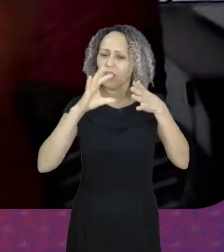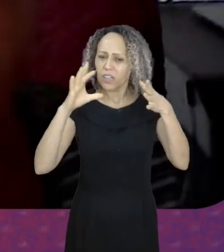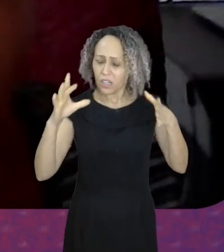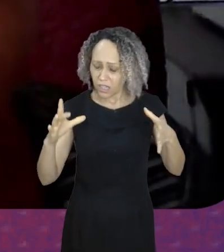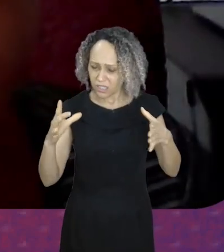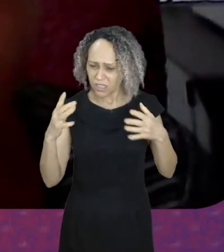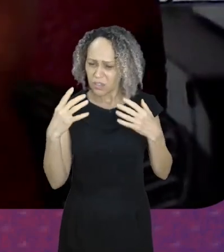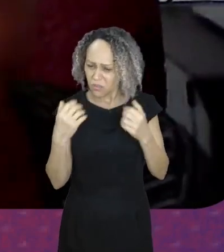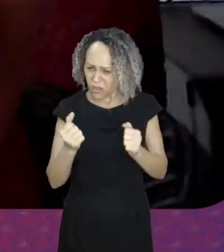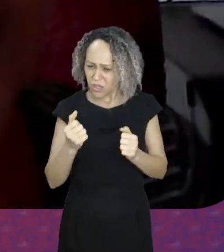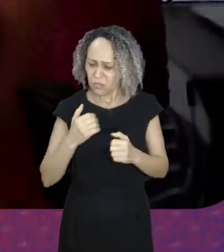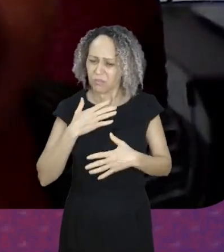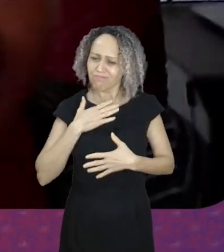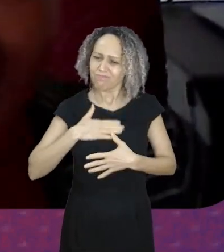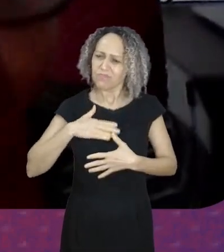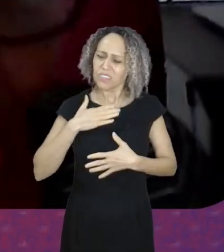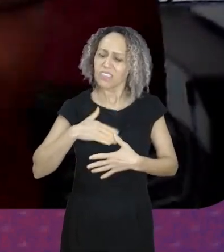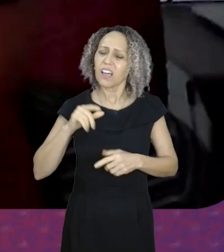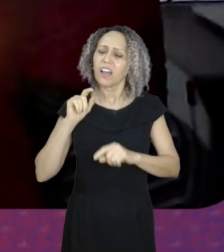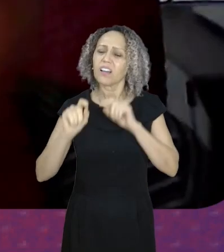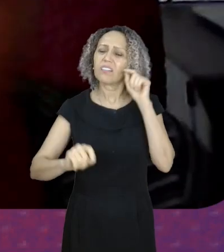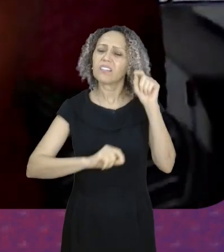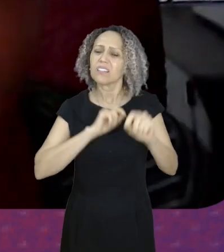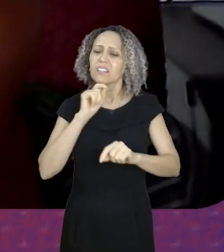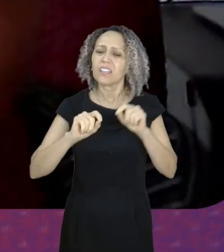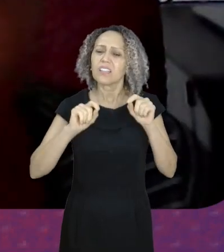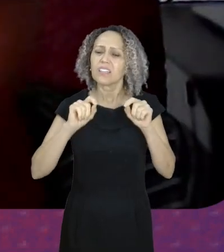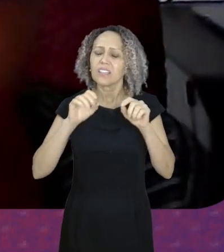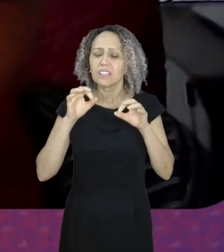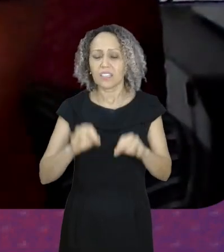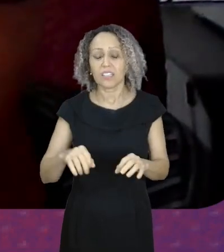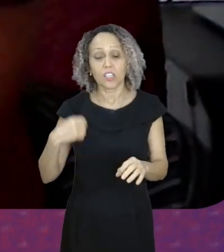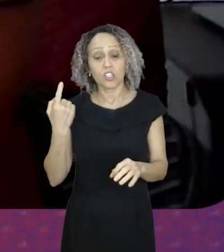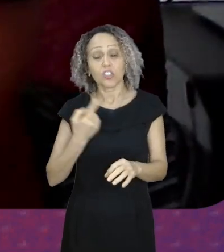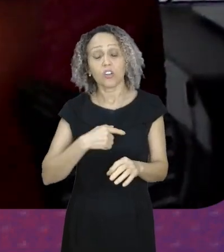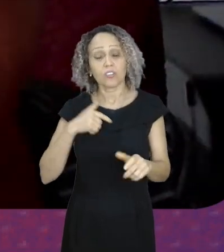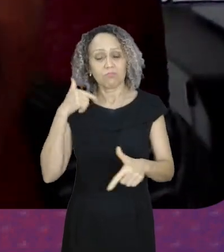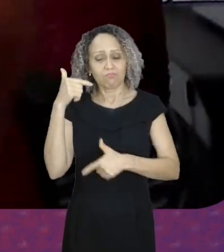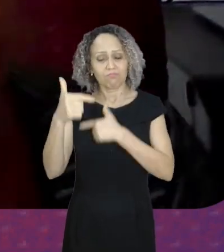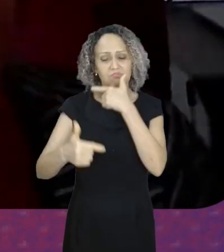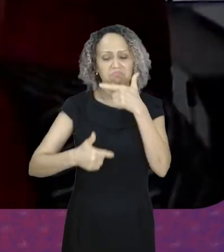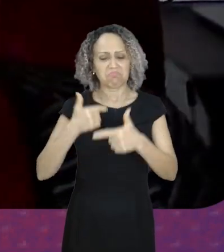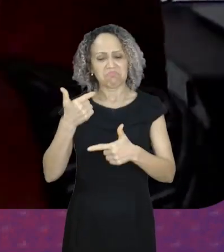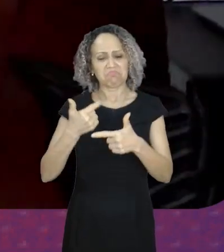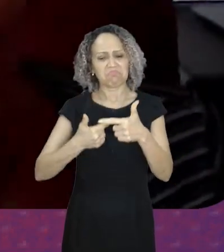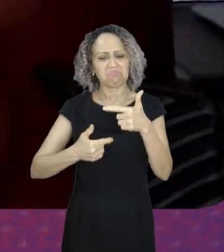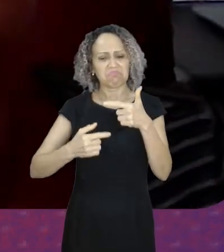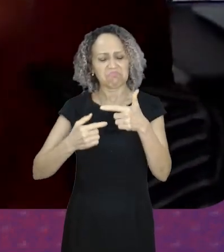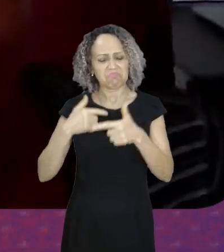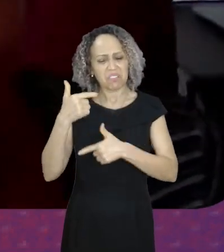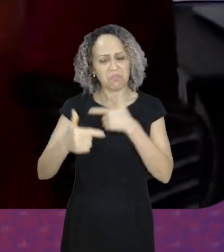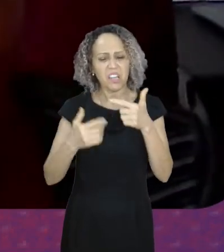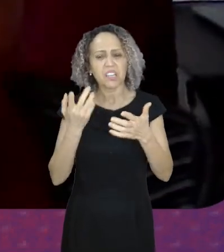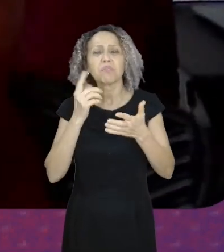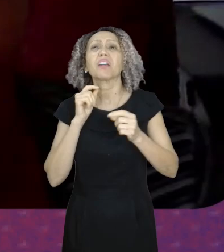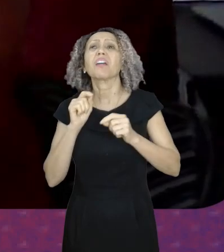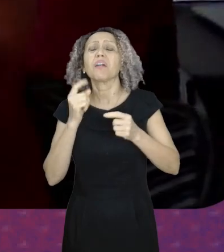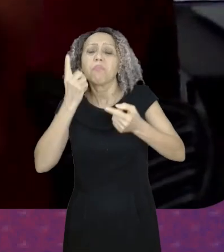no travesseiro com a certeza que nós estamos fazendo a diferença. Sabe por que eu estou falando